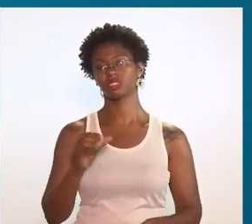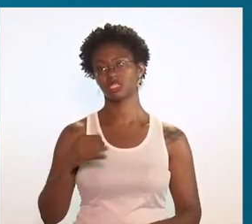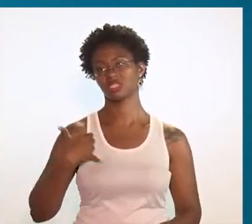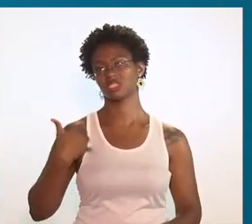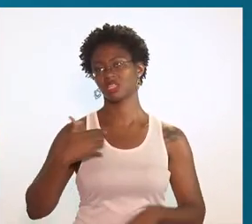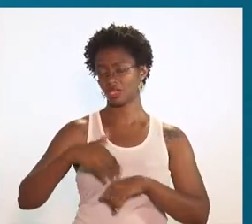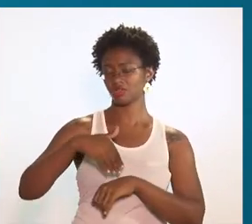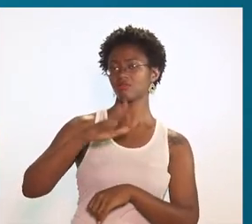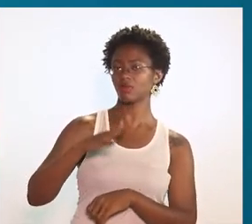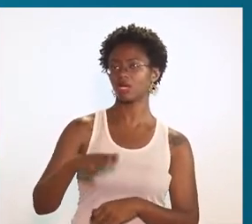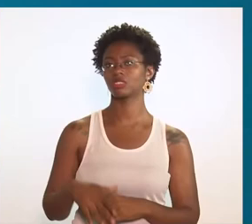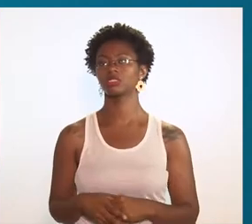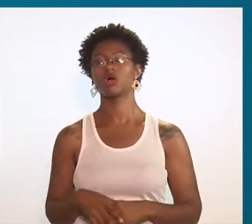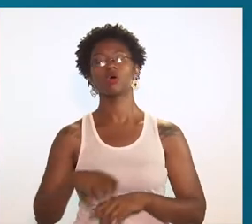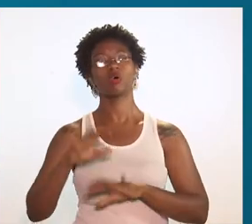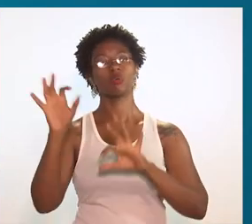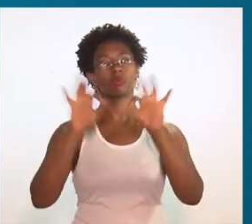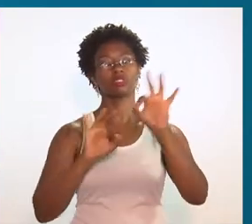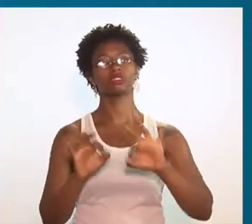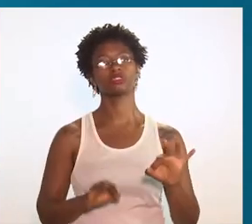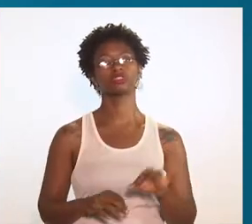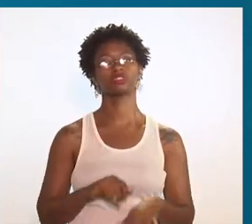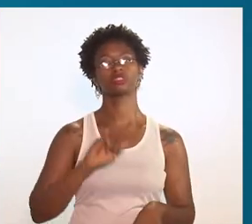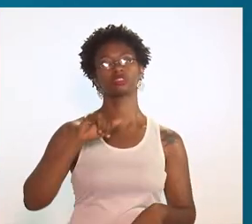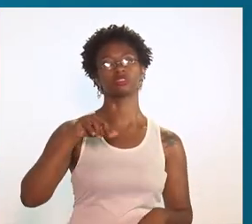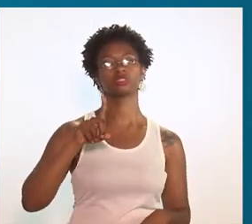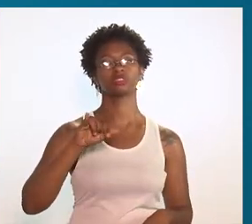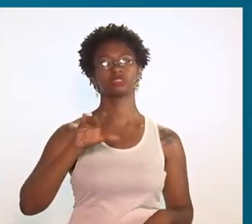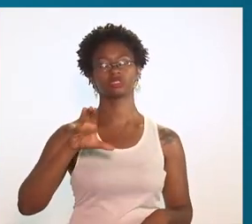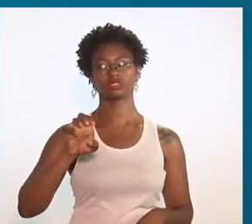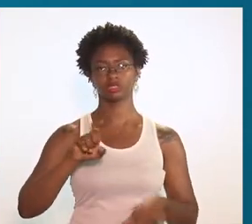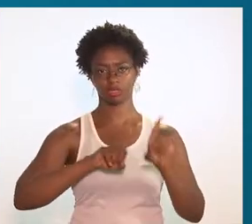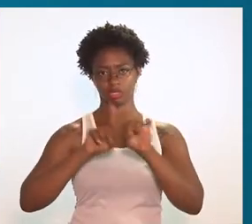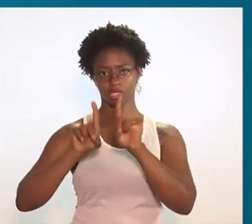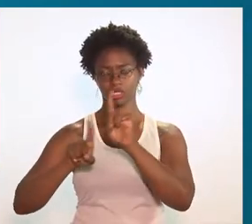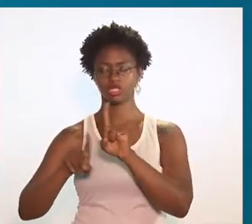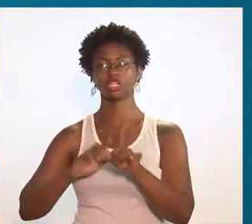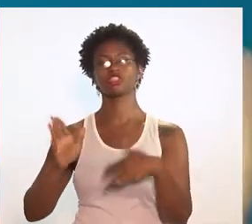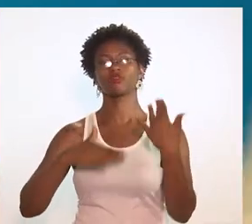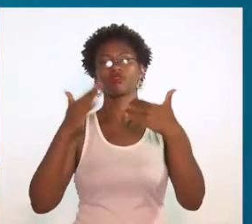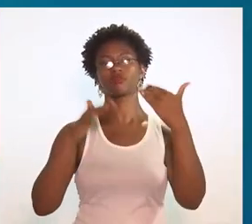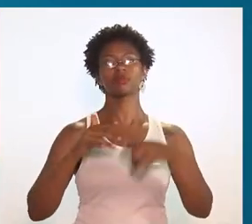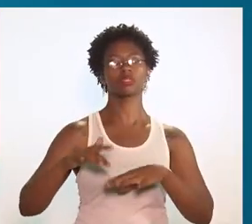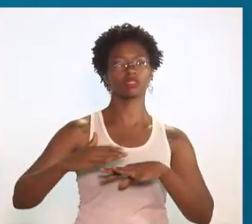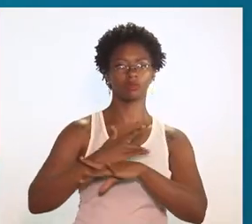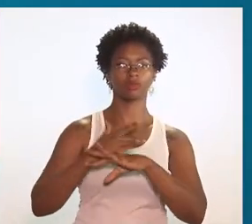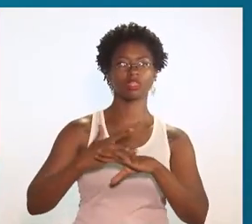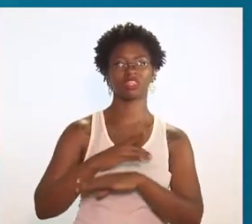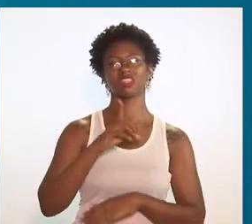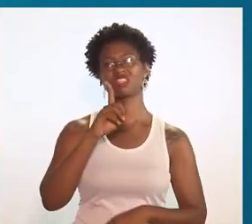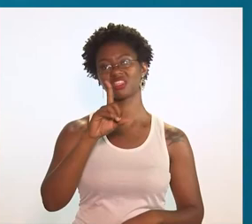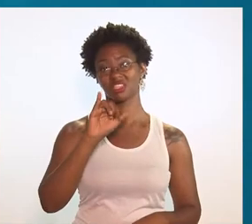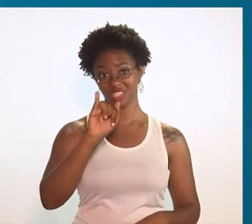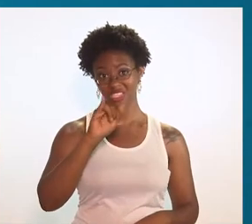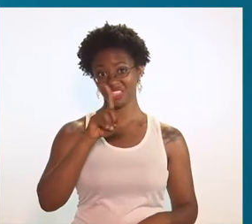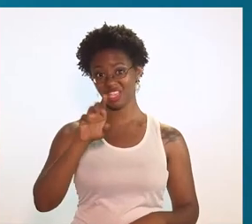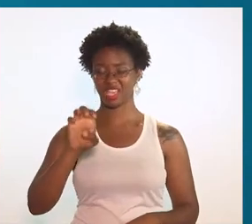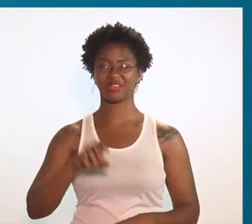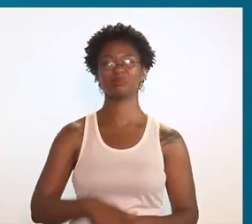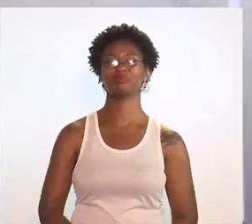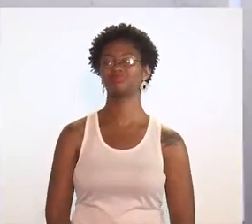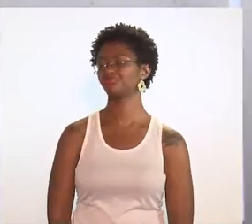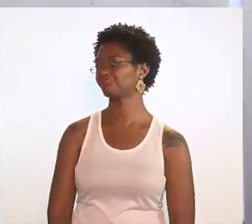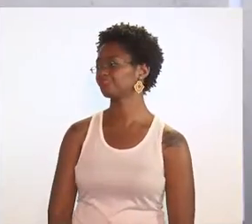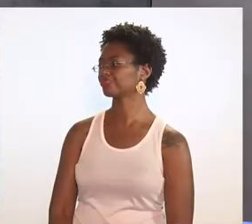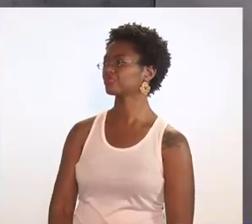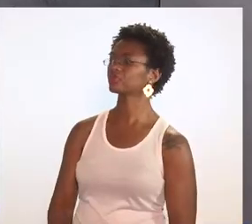dos 60+, vale uma consulta também. O projeto se chama Índice de Desenvolvimento Urbano para a Longevidade, é um nome comprido, a gente normalmente chama ele de IDL.